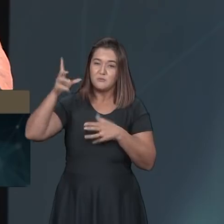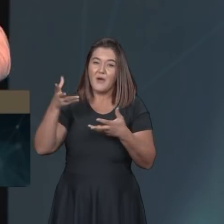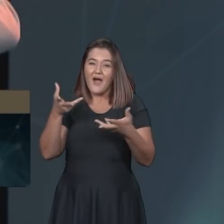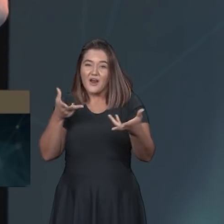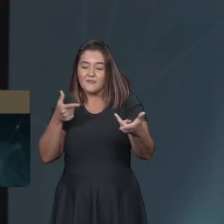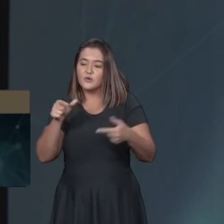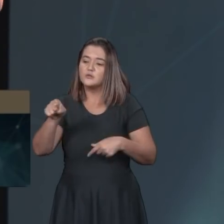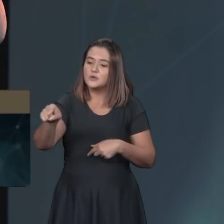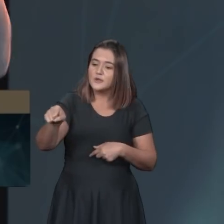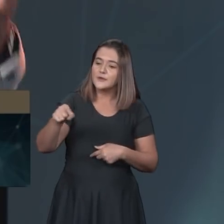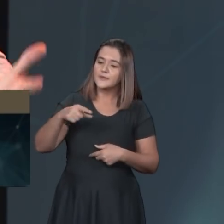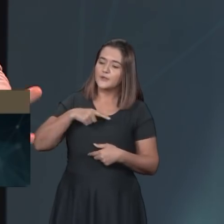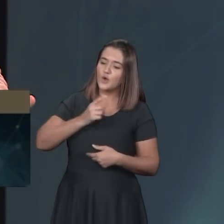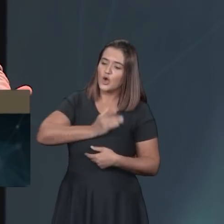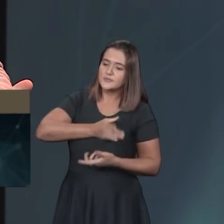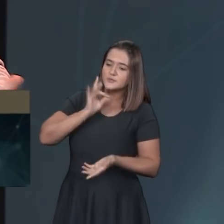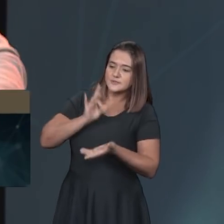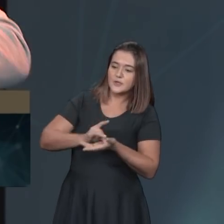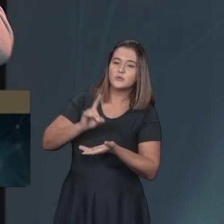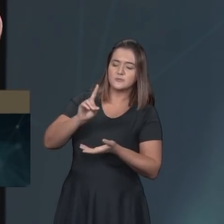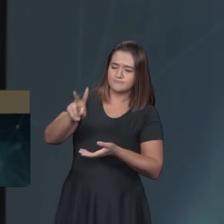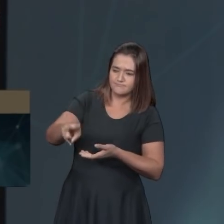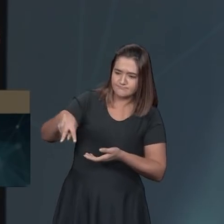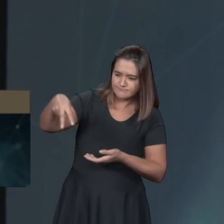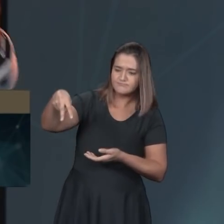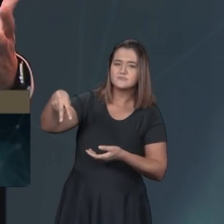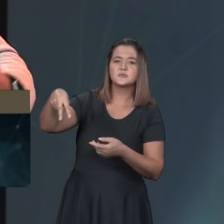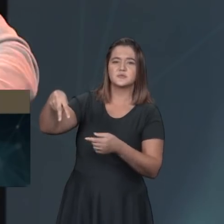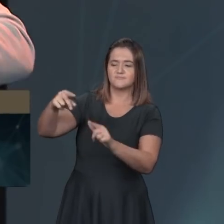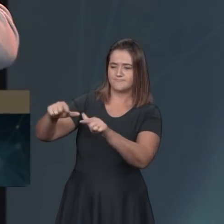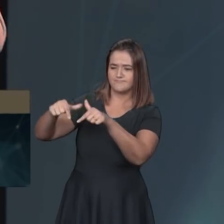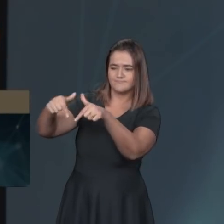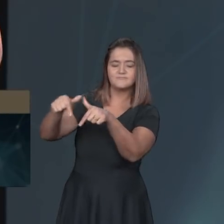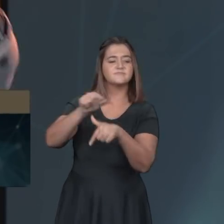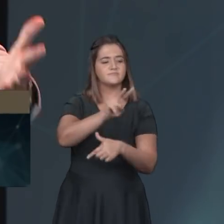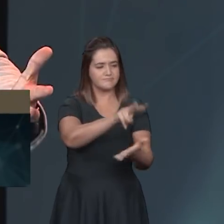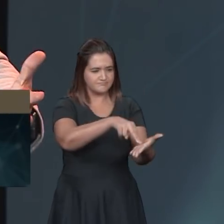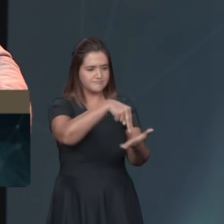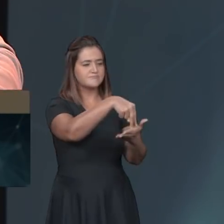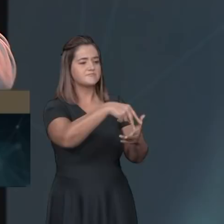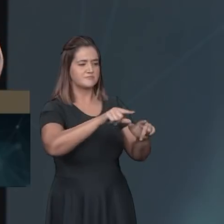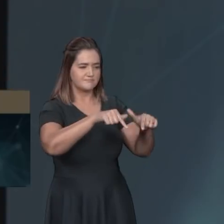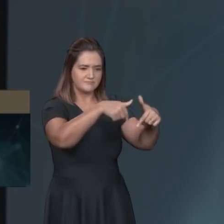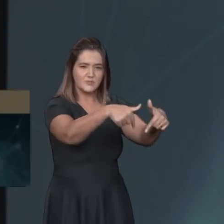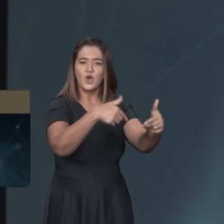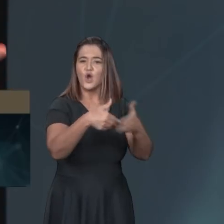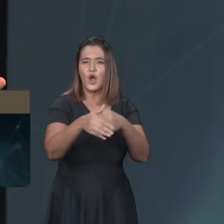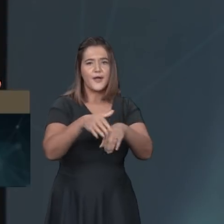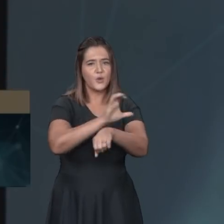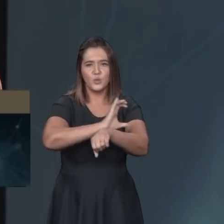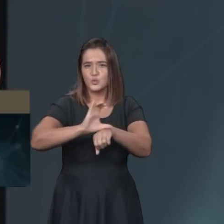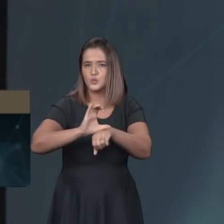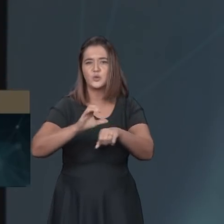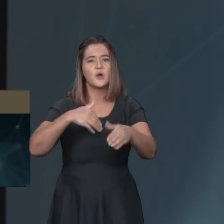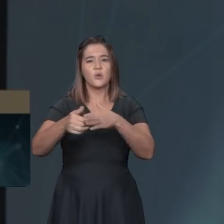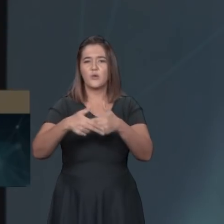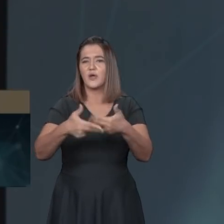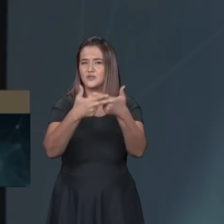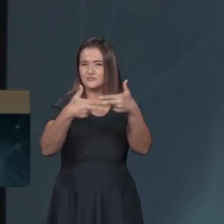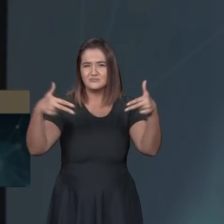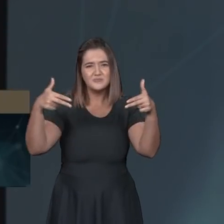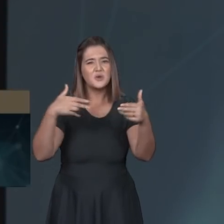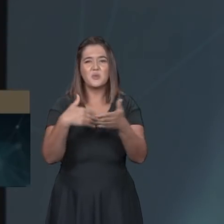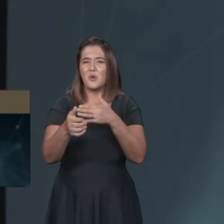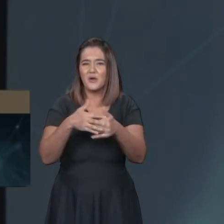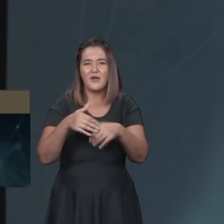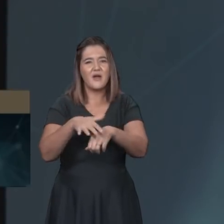pessoas sinceras em todos os lugares, em todos os mundos, em todas as culturas, em todas as etnias. Deus tem